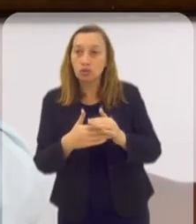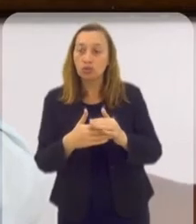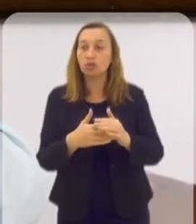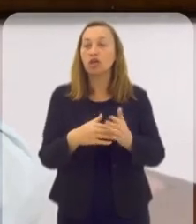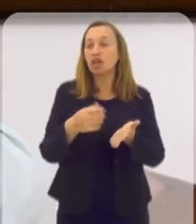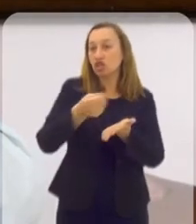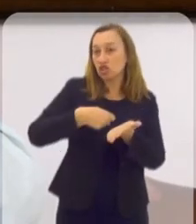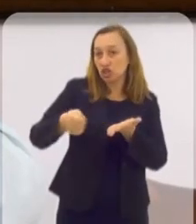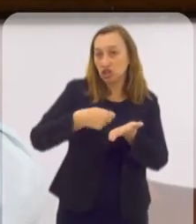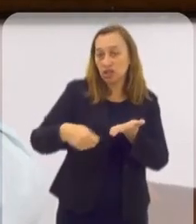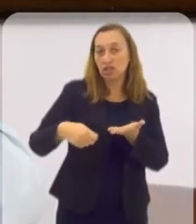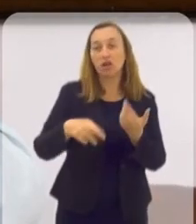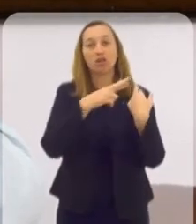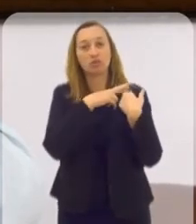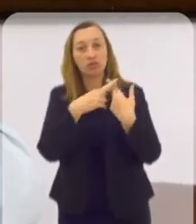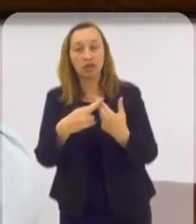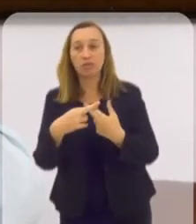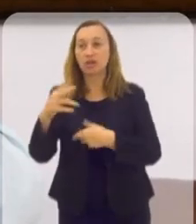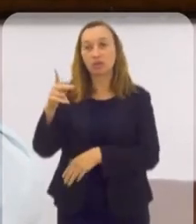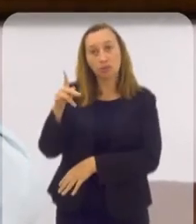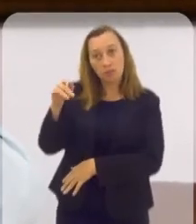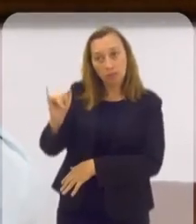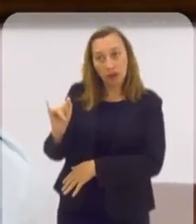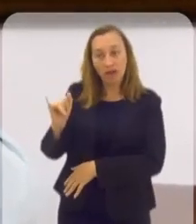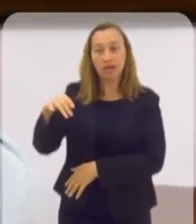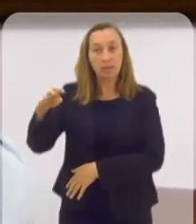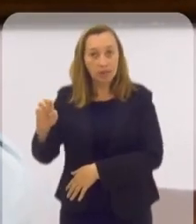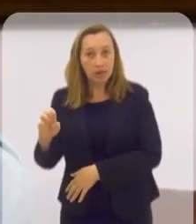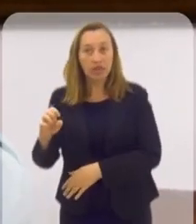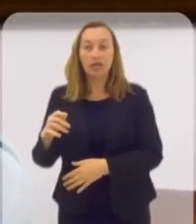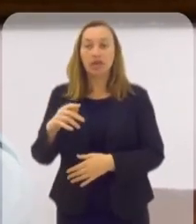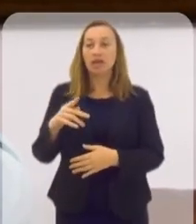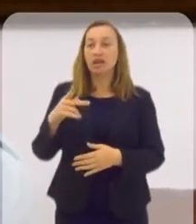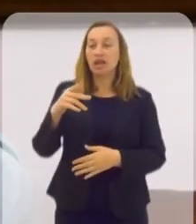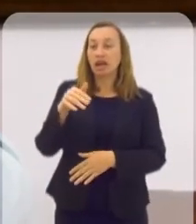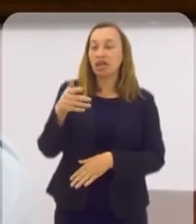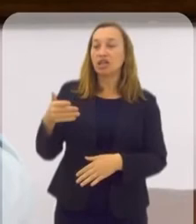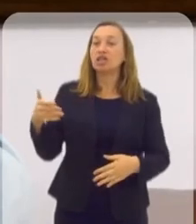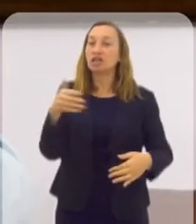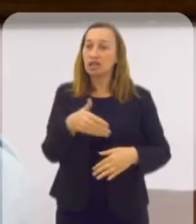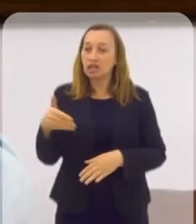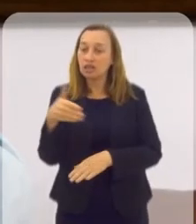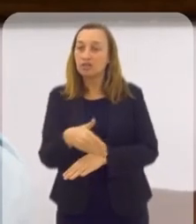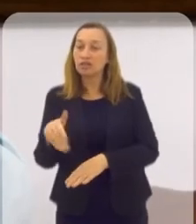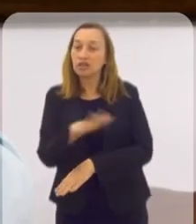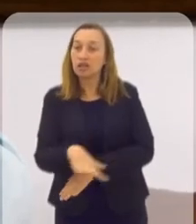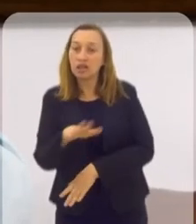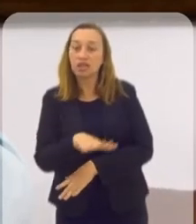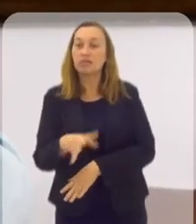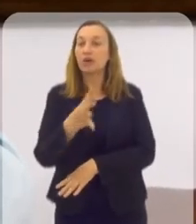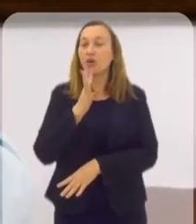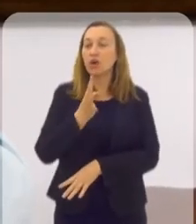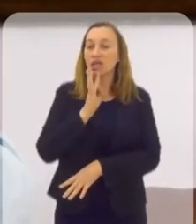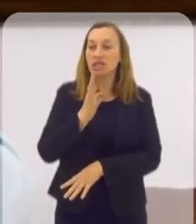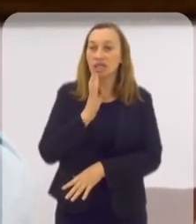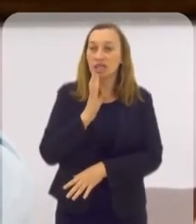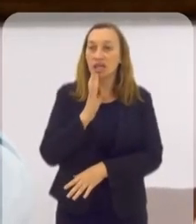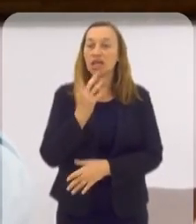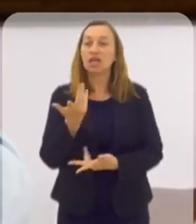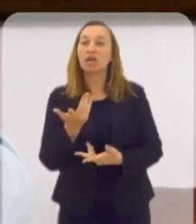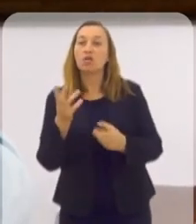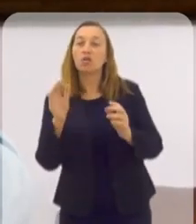feito inscrições sob responsabilidade dos pais, para que as crianças frequentem aulas sobre o